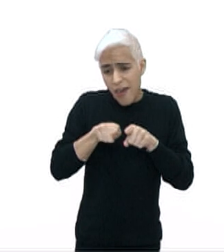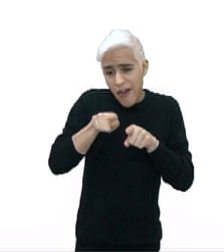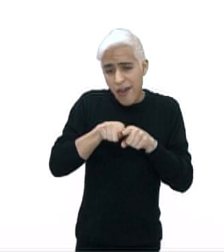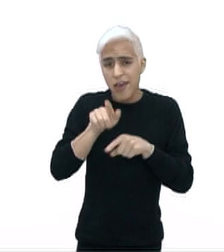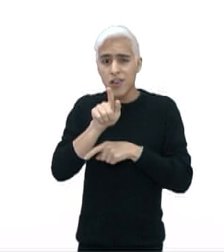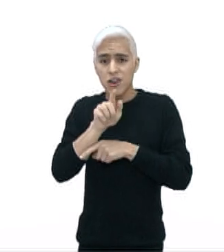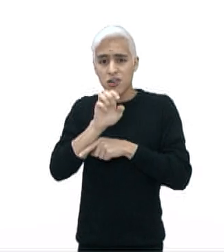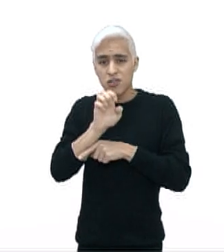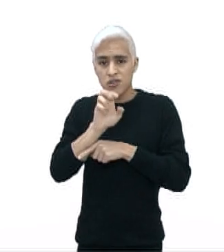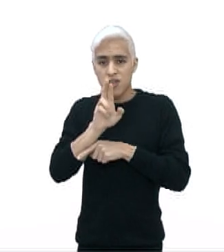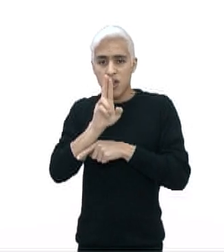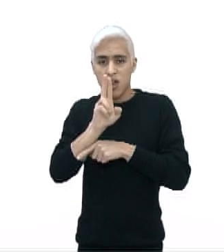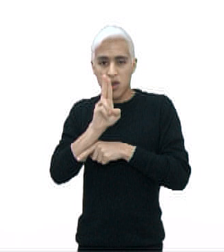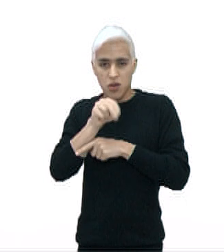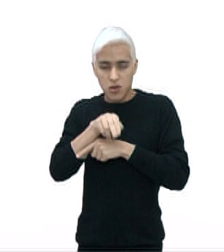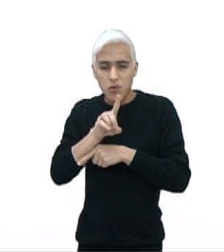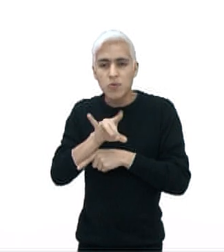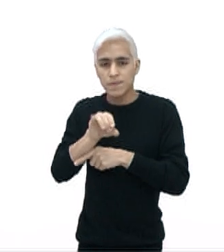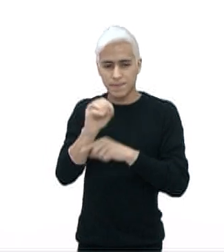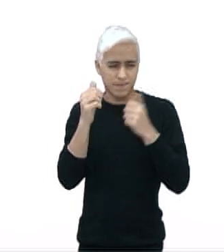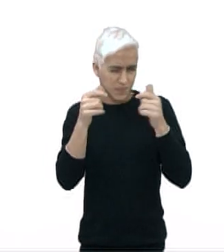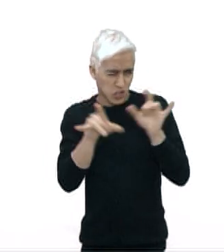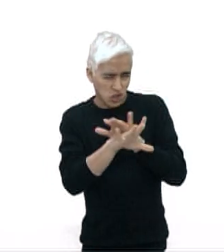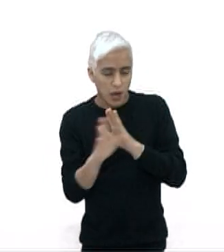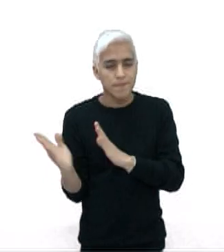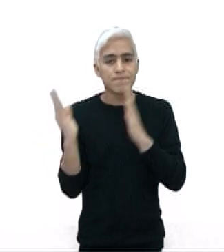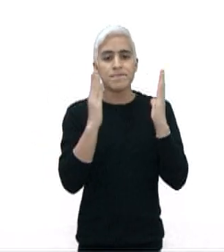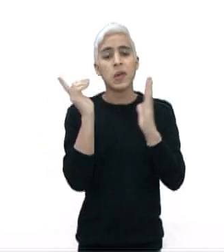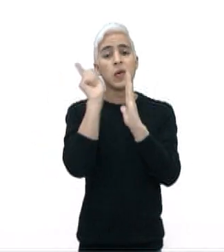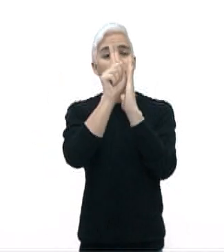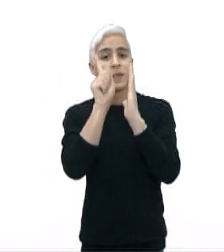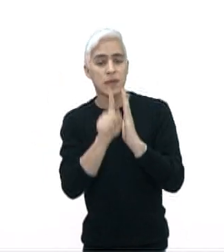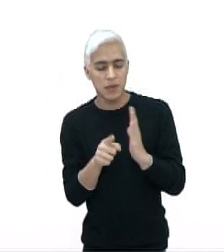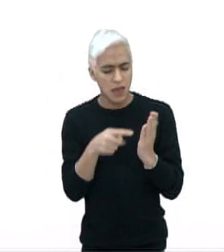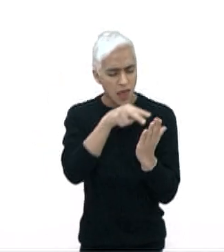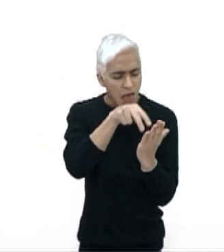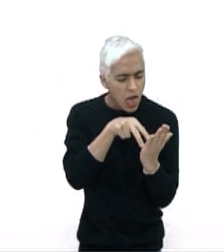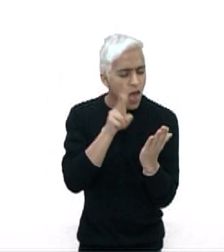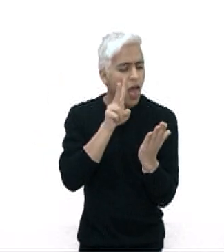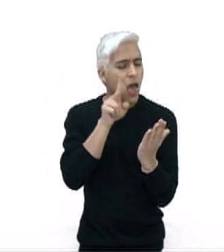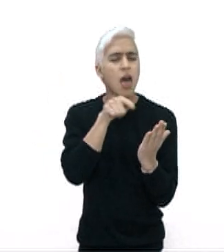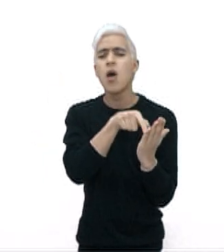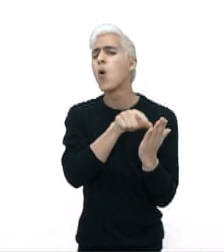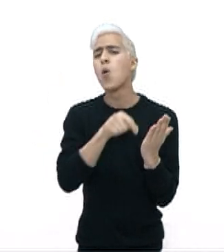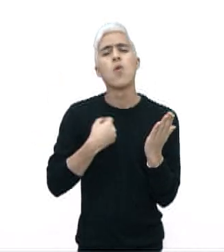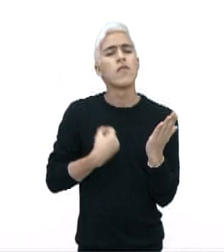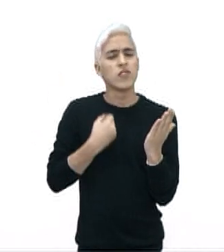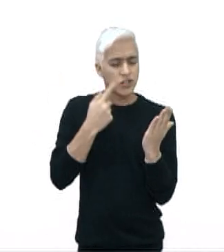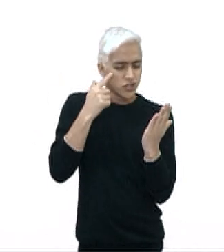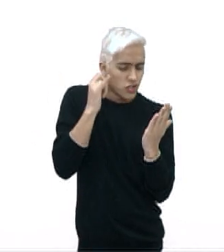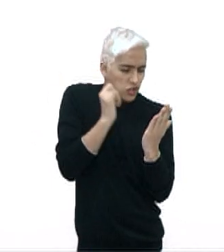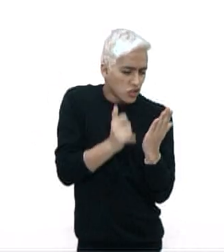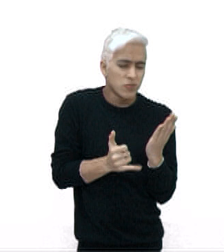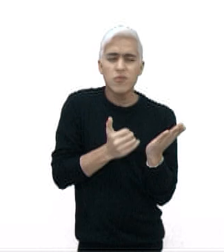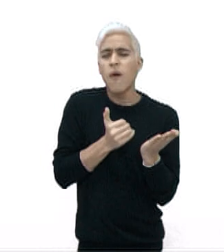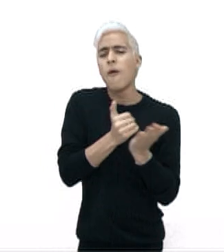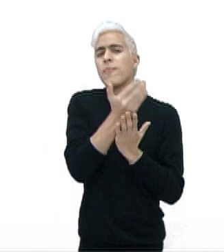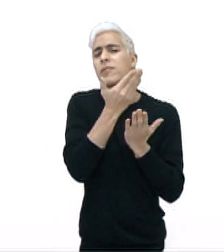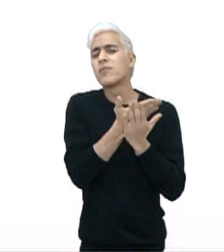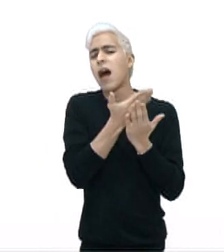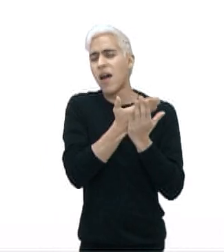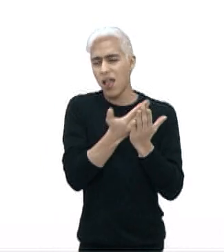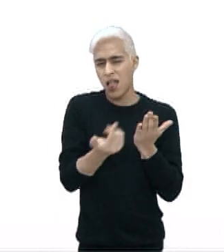gente? Ok. Vamos lá, vamos para um quiz? O relato lido de Abdias Nascimento, que a gente leu no começo da aula,